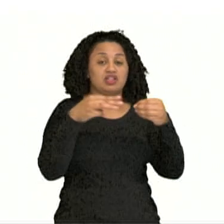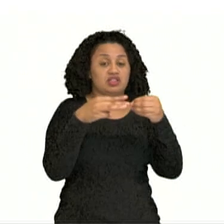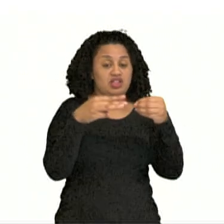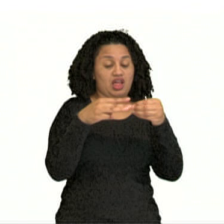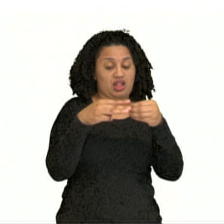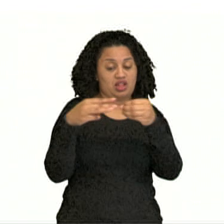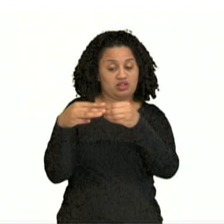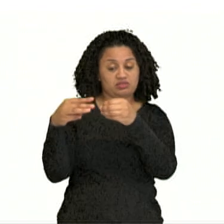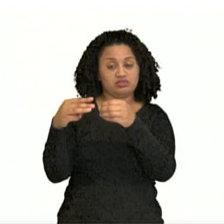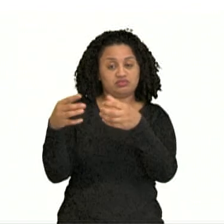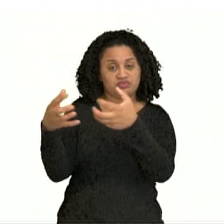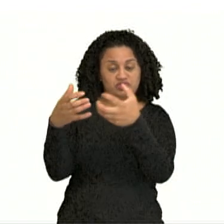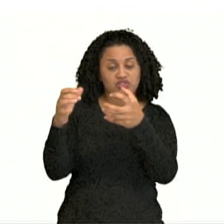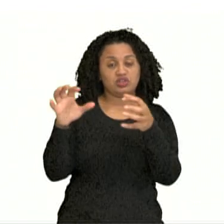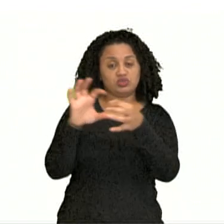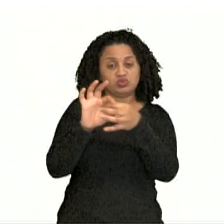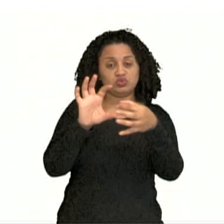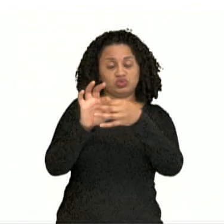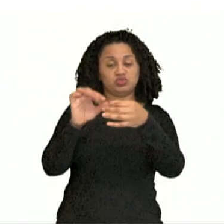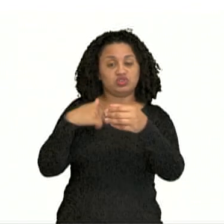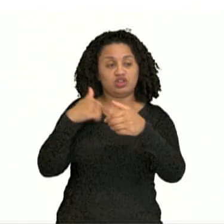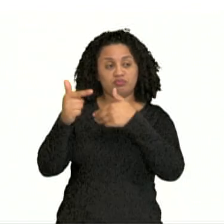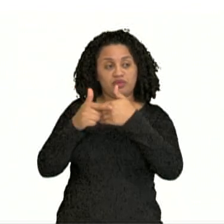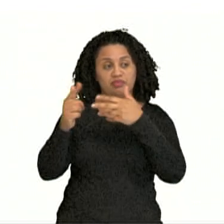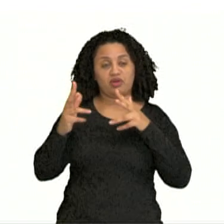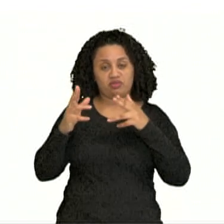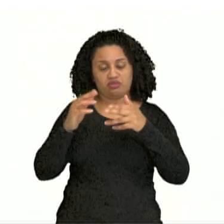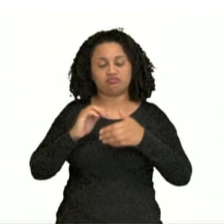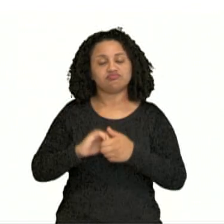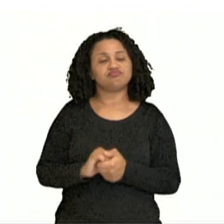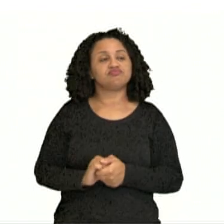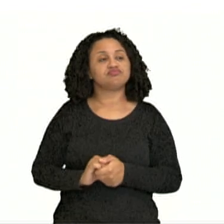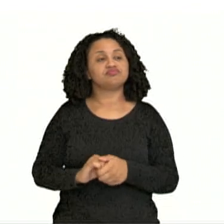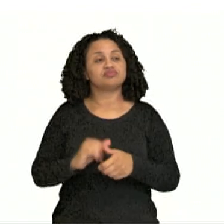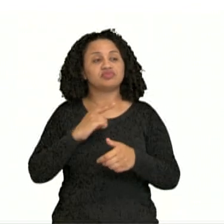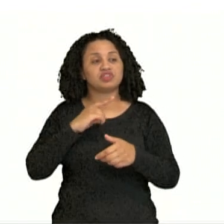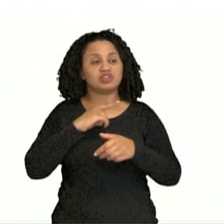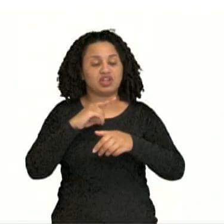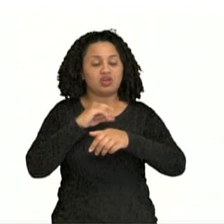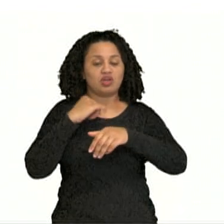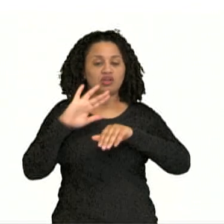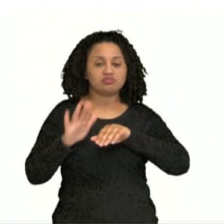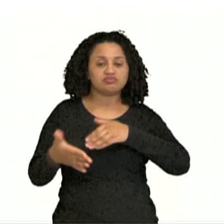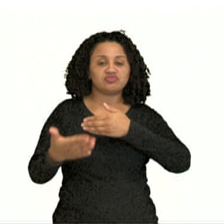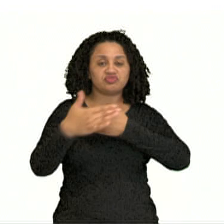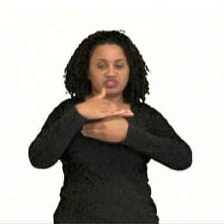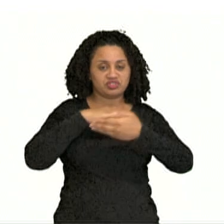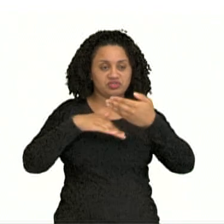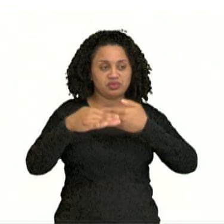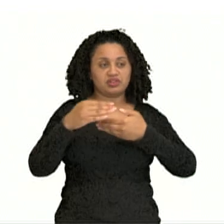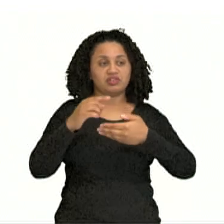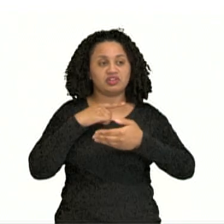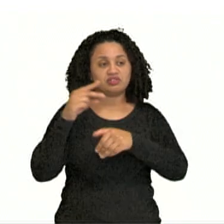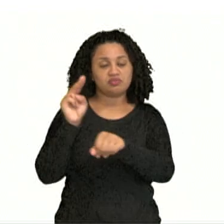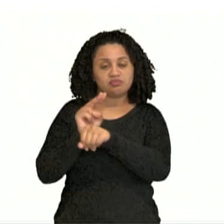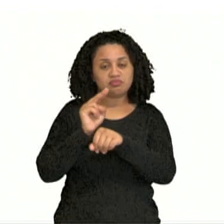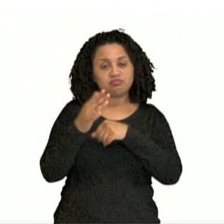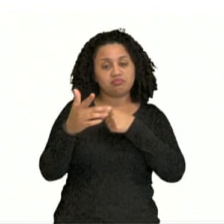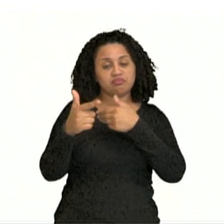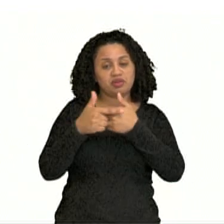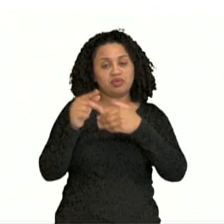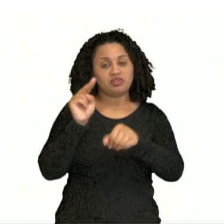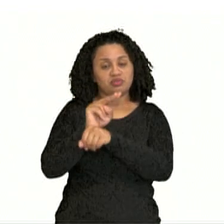se unem para desempenhar uma função, tecido. Temos o tecido de revestimento, que tem a função de proteger